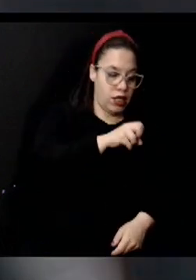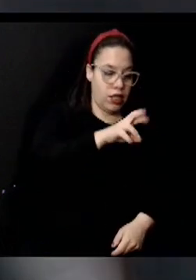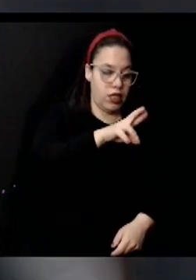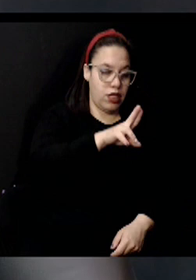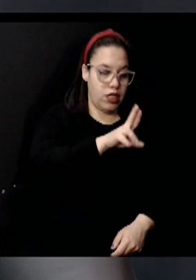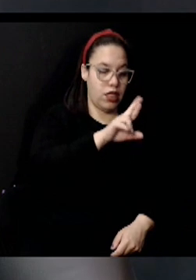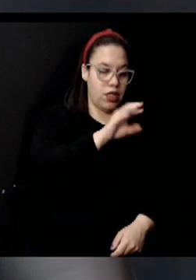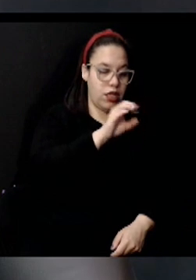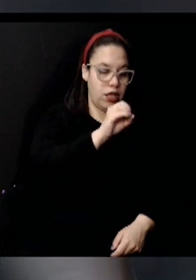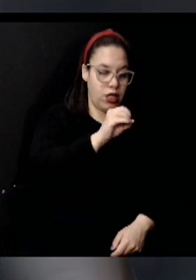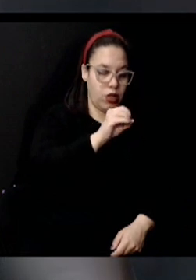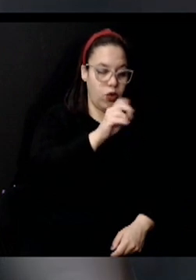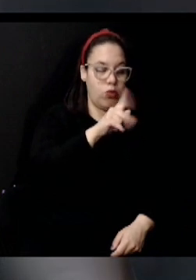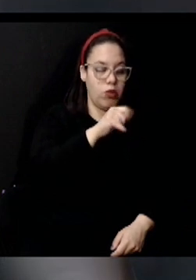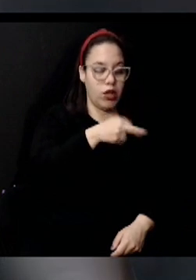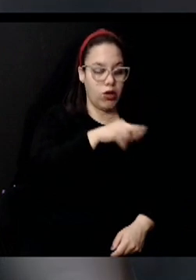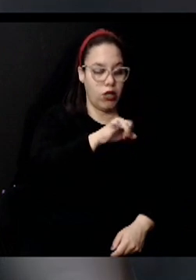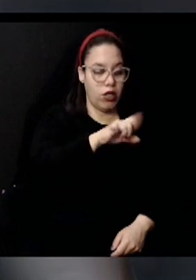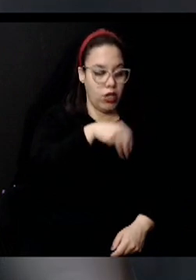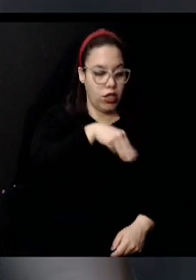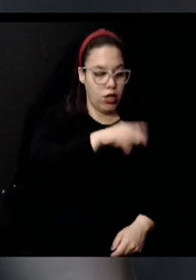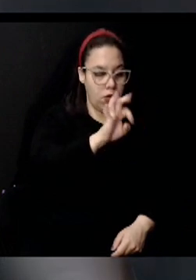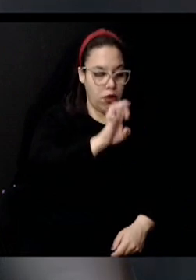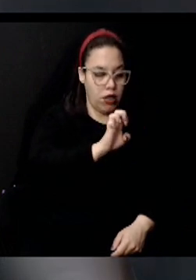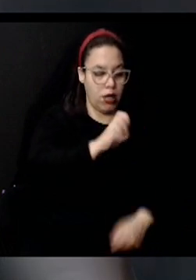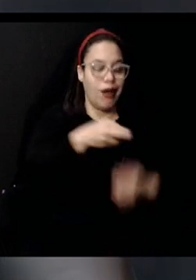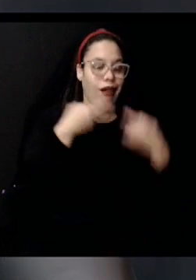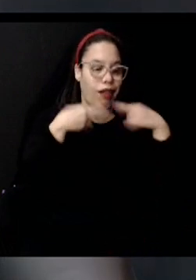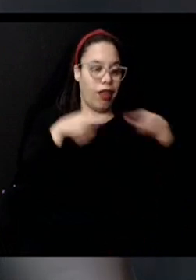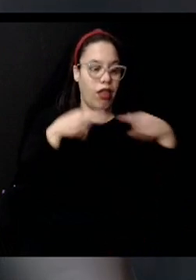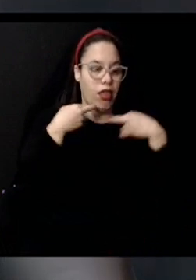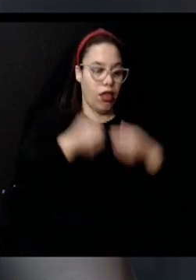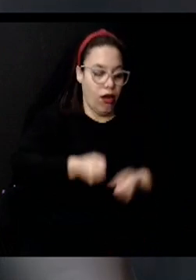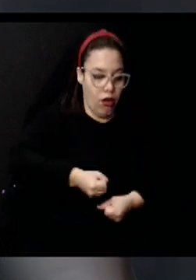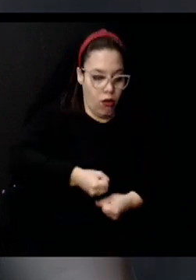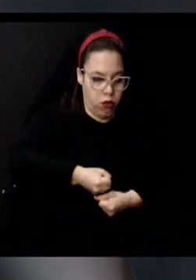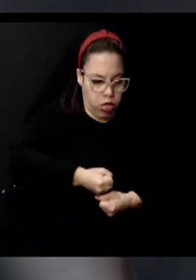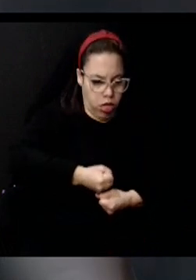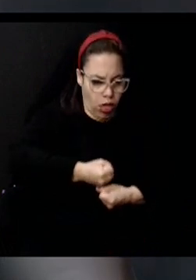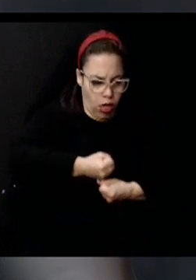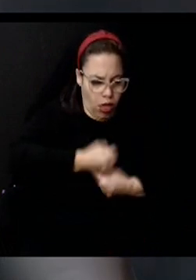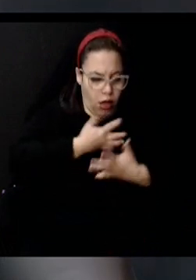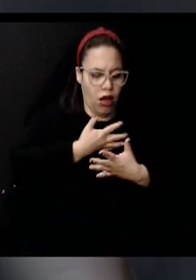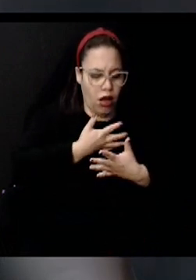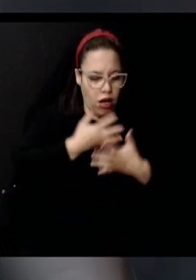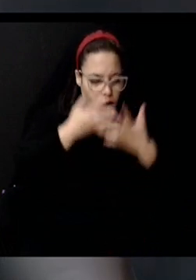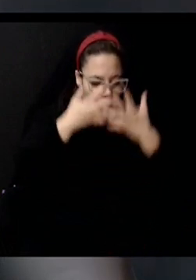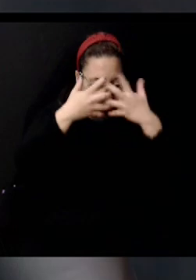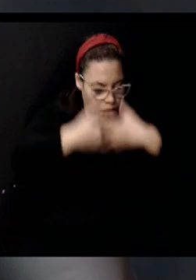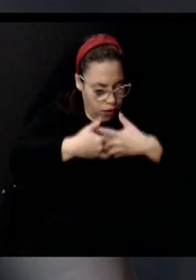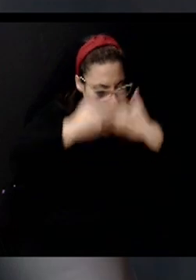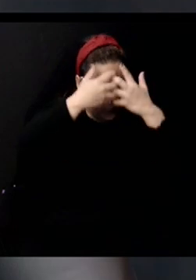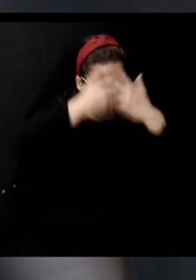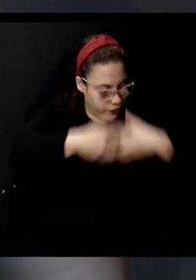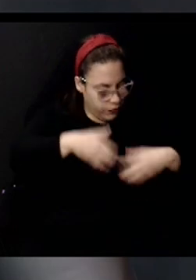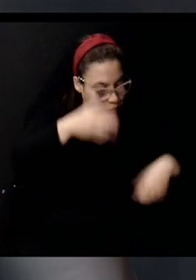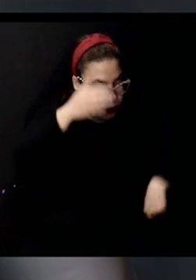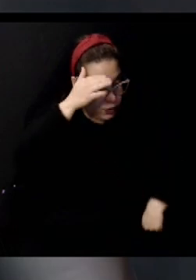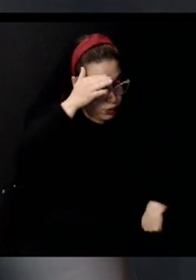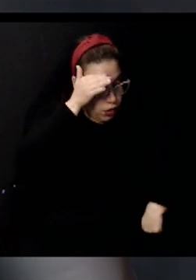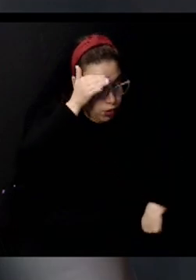a gente reclama, quando a gente põe para fora alguma coisa que está nos atrapalhando, o cérebro